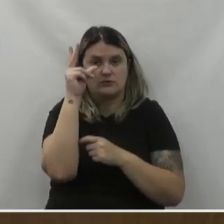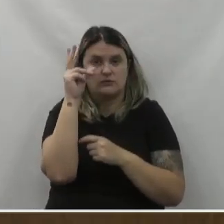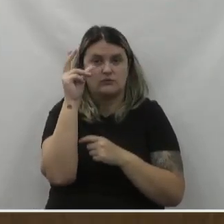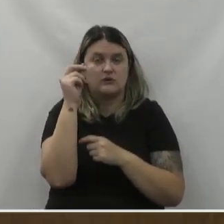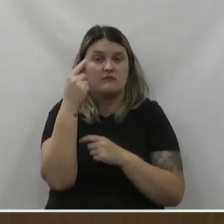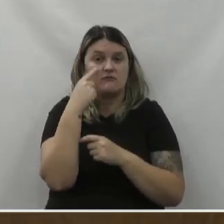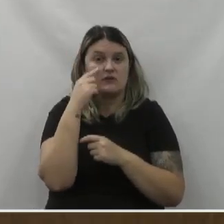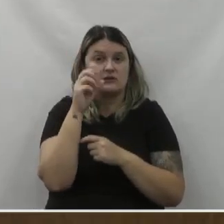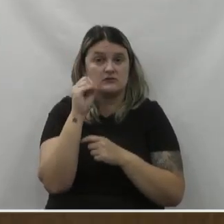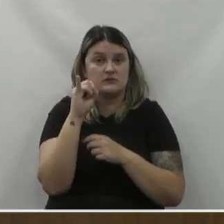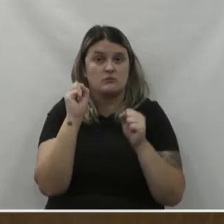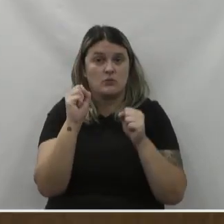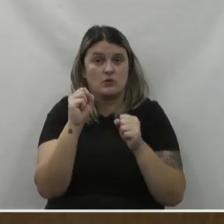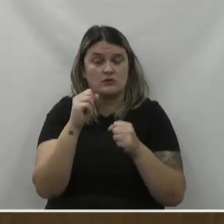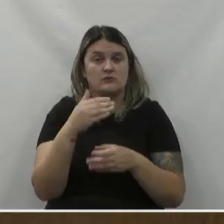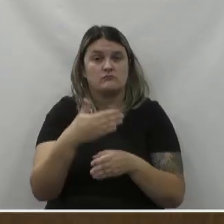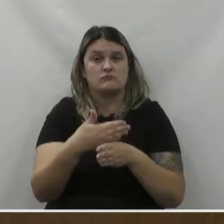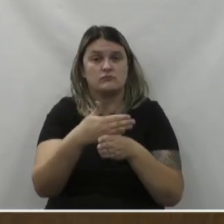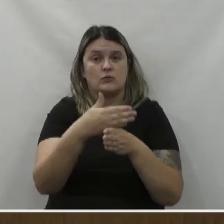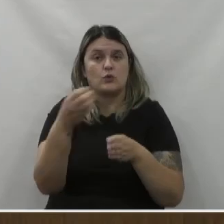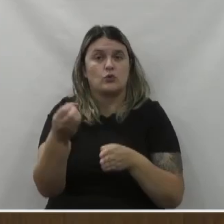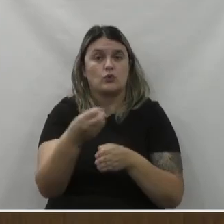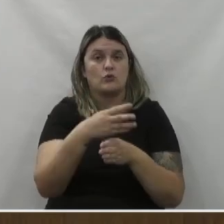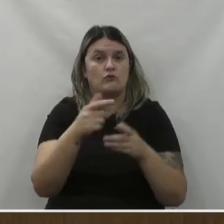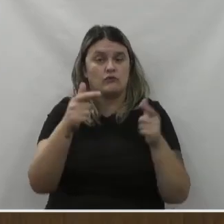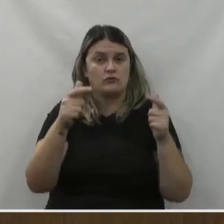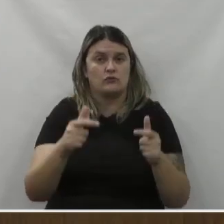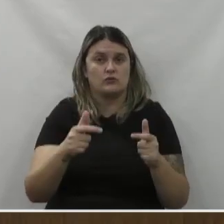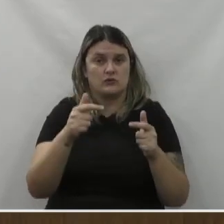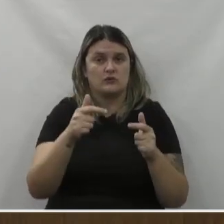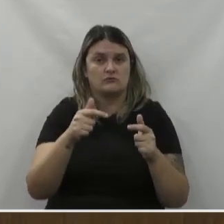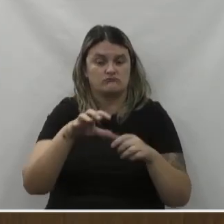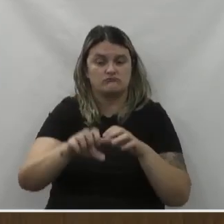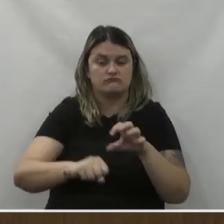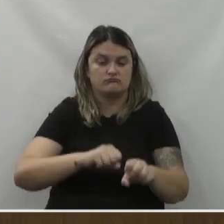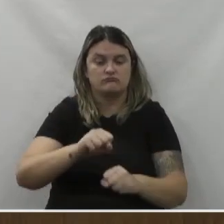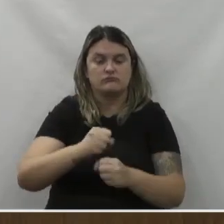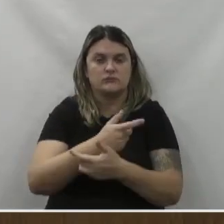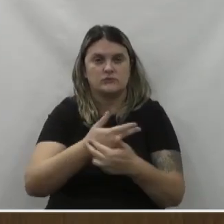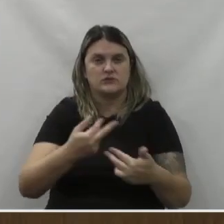da construção de um novo espaço em local adequado e acessível,